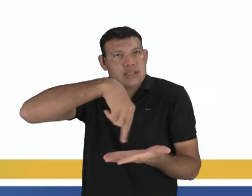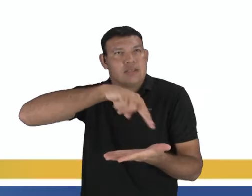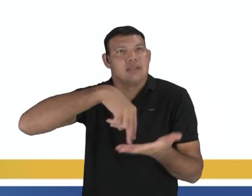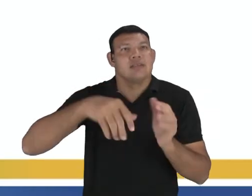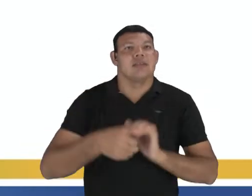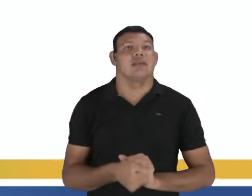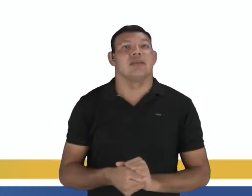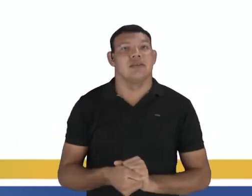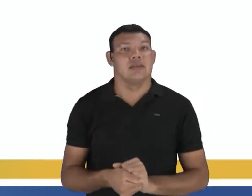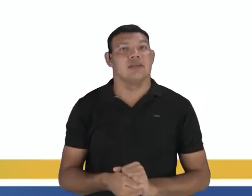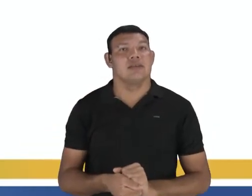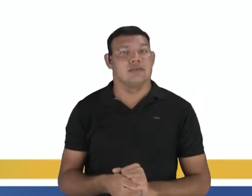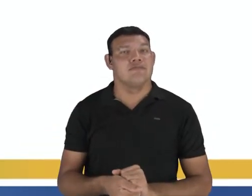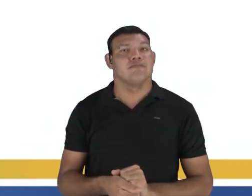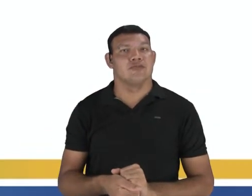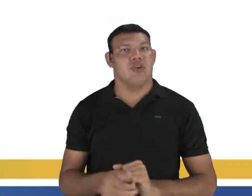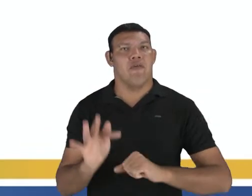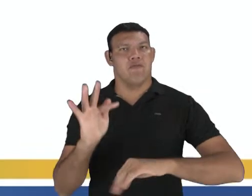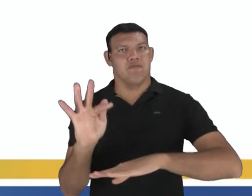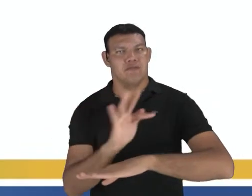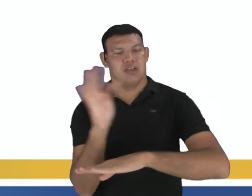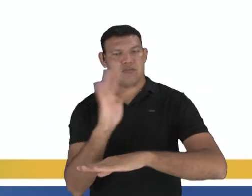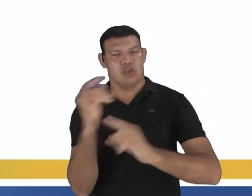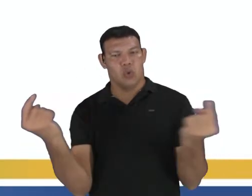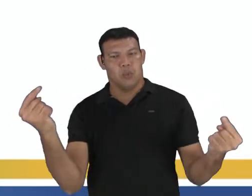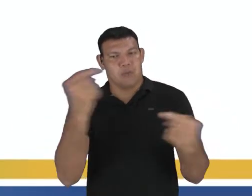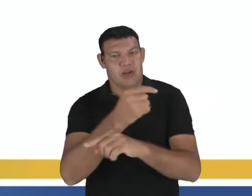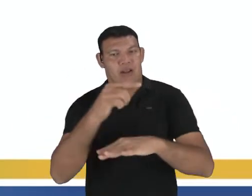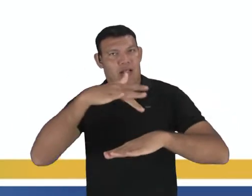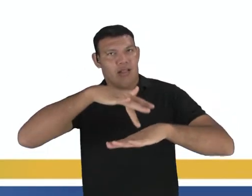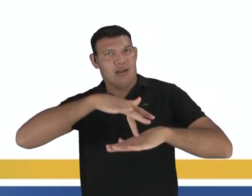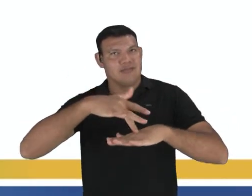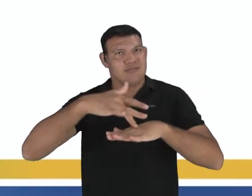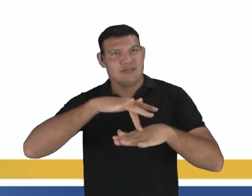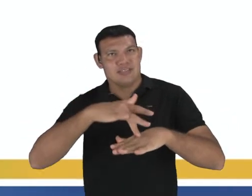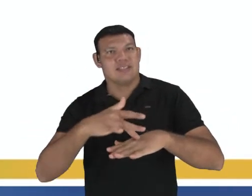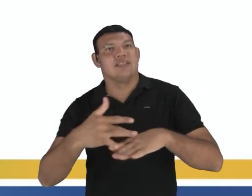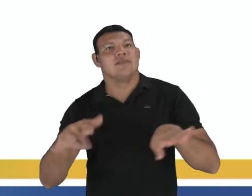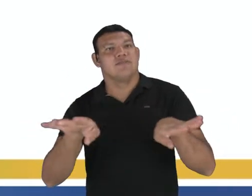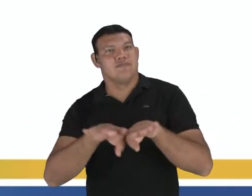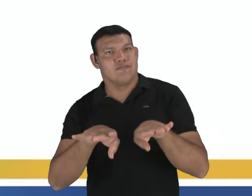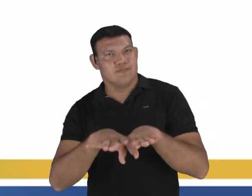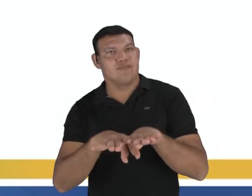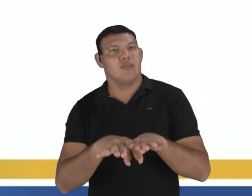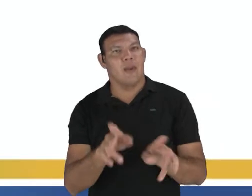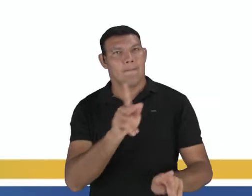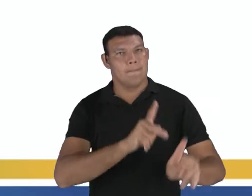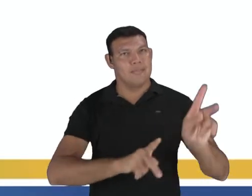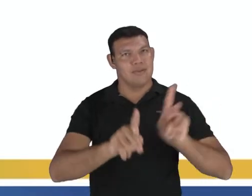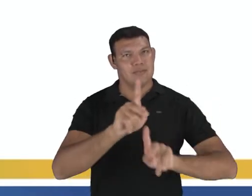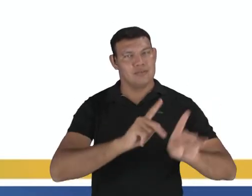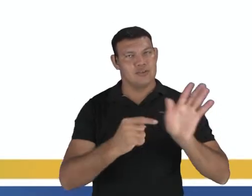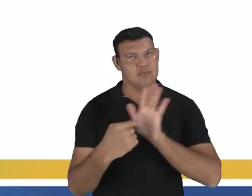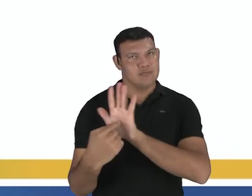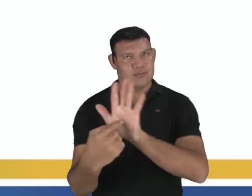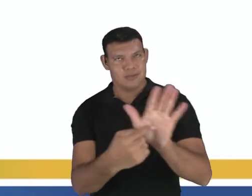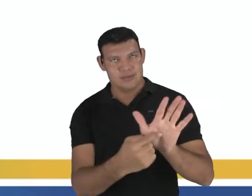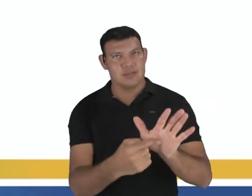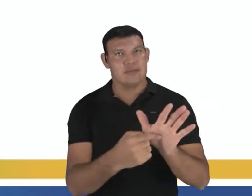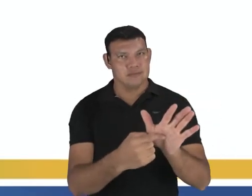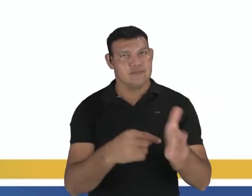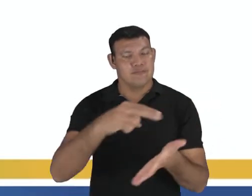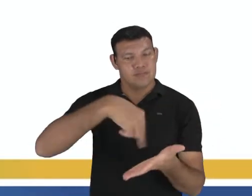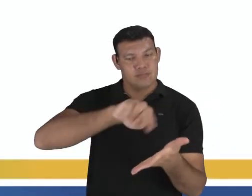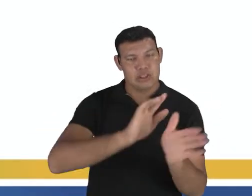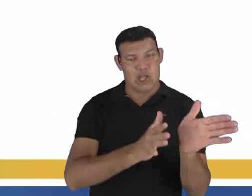A dança moderna começou contra a formalidade do balé e as previsibilidades das populares mostras de